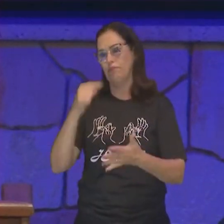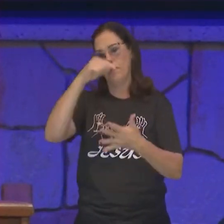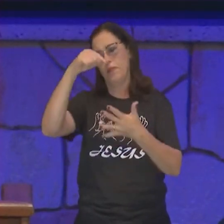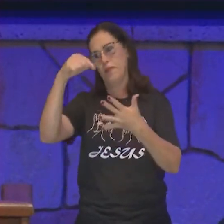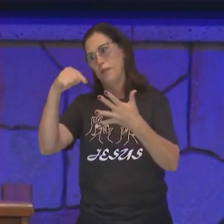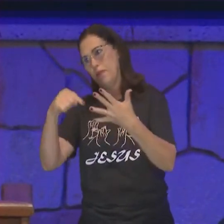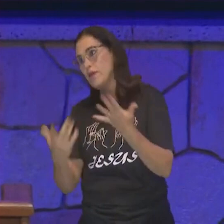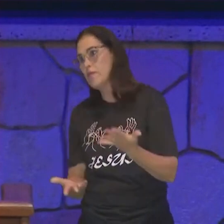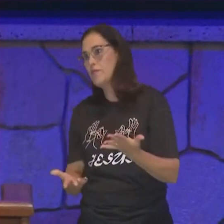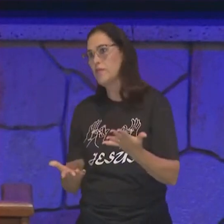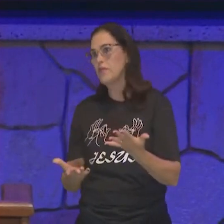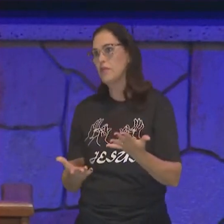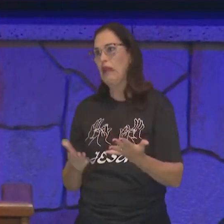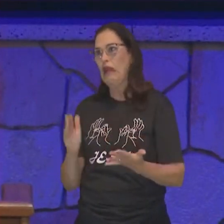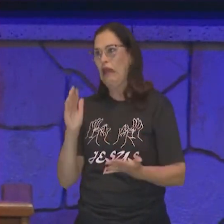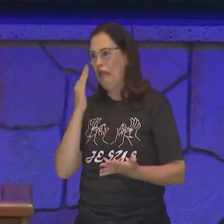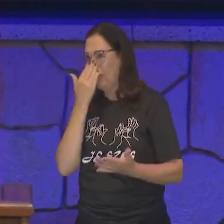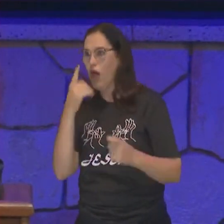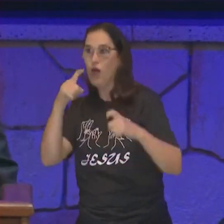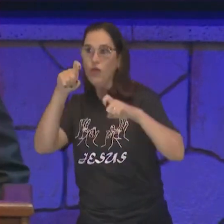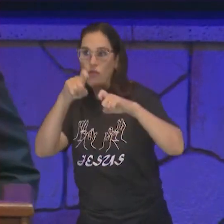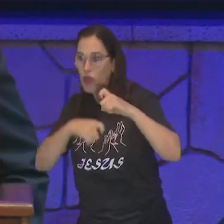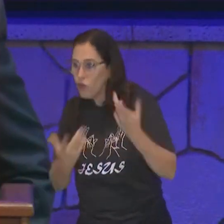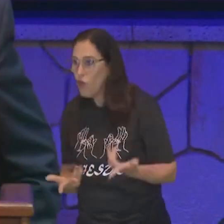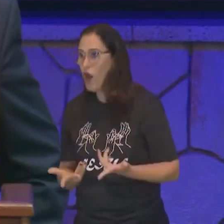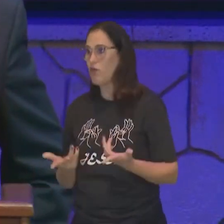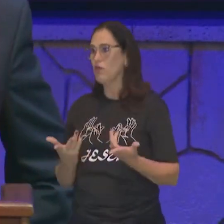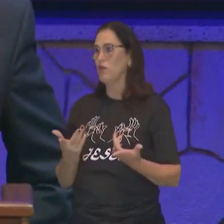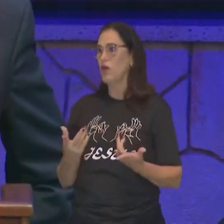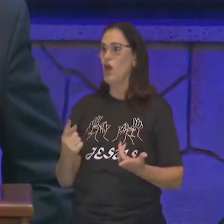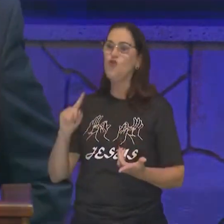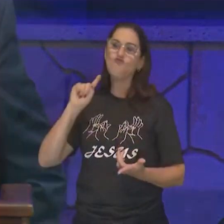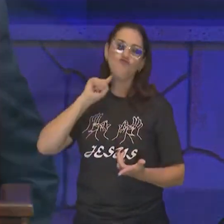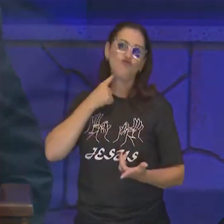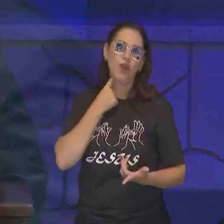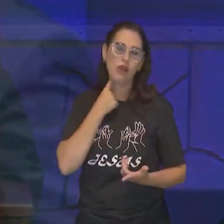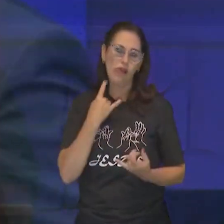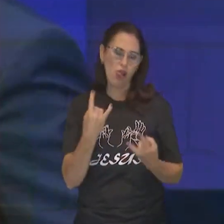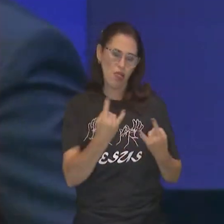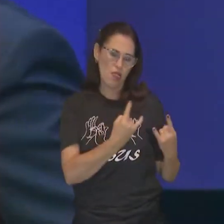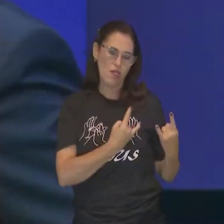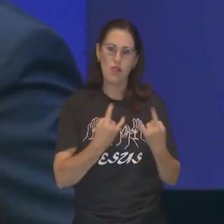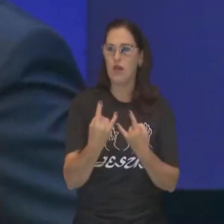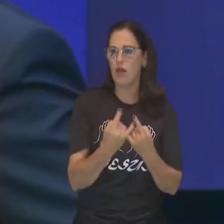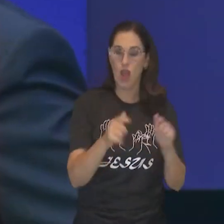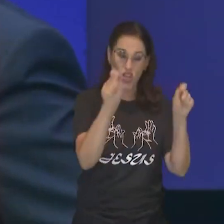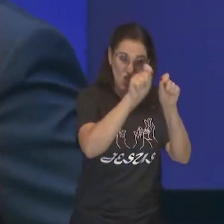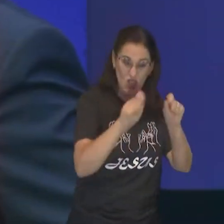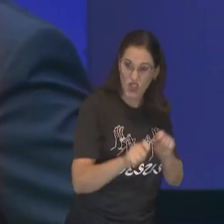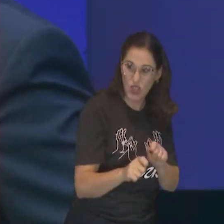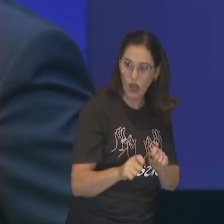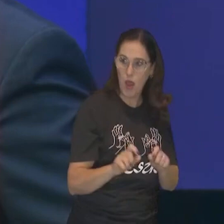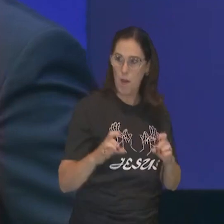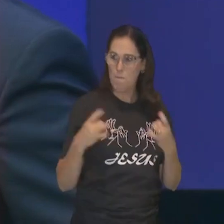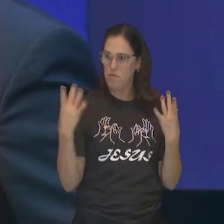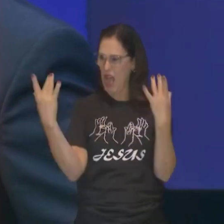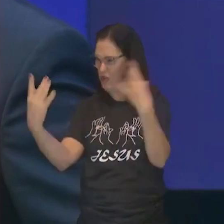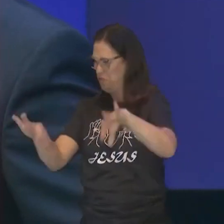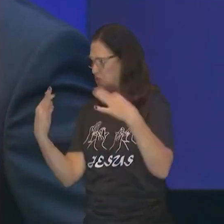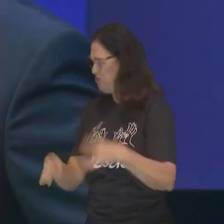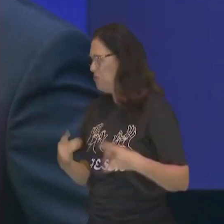pecados: imoralidade sexual, impureza e libertinagem, idolatria e